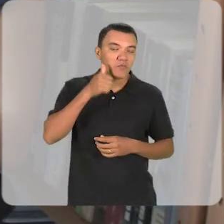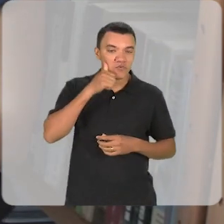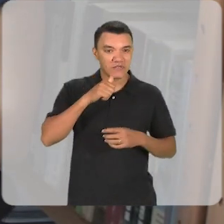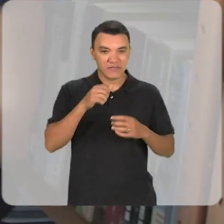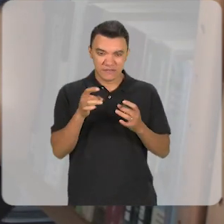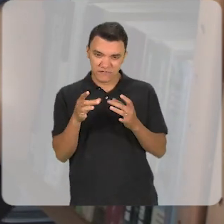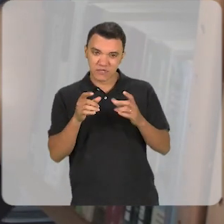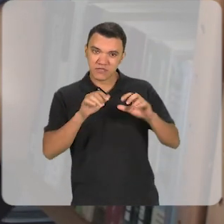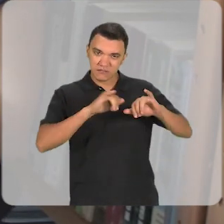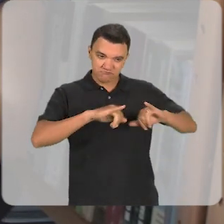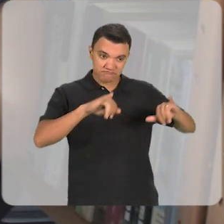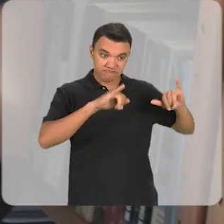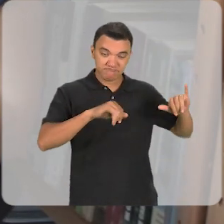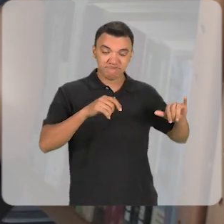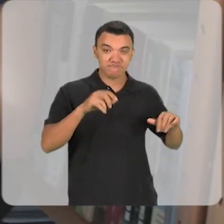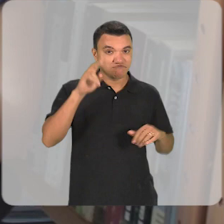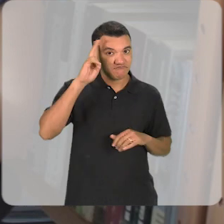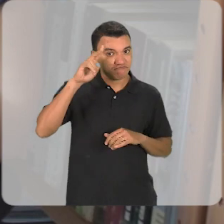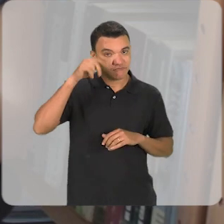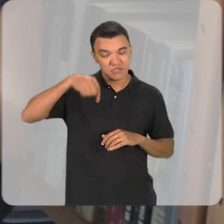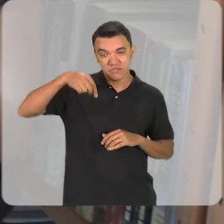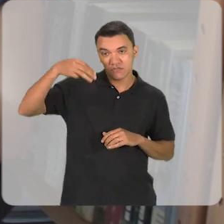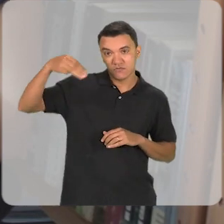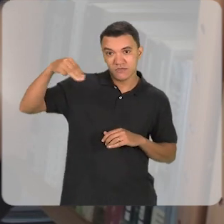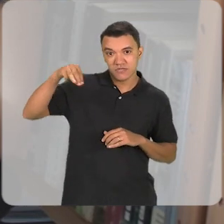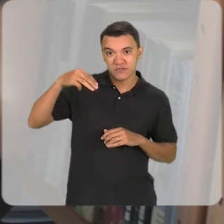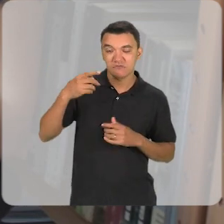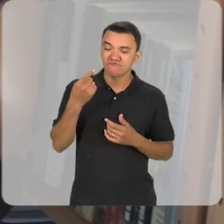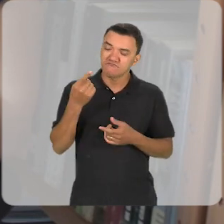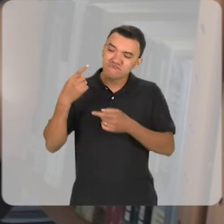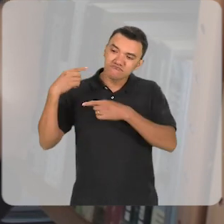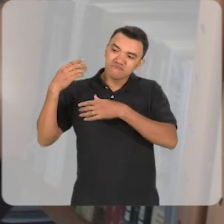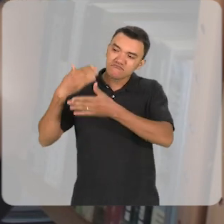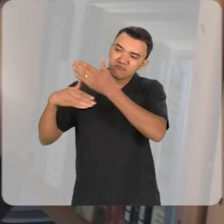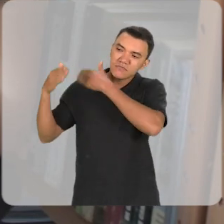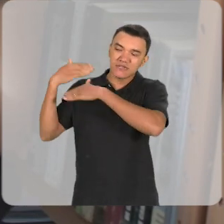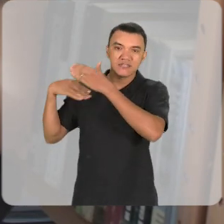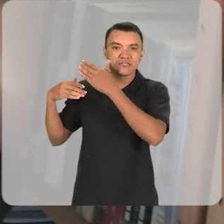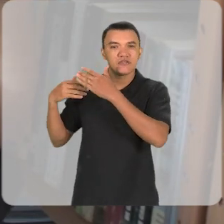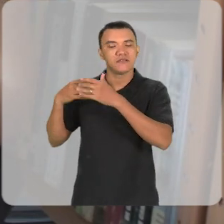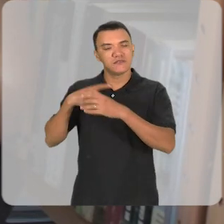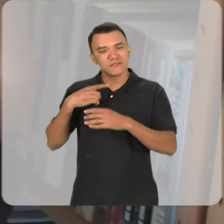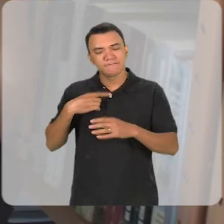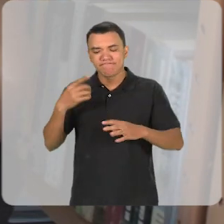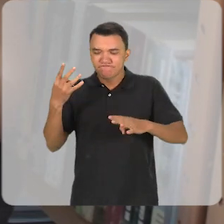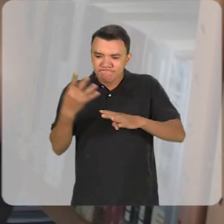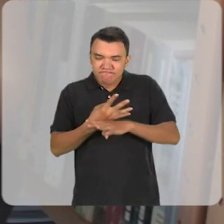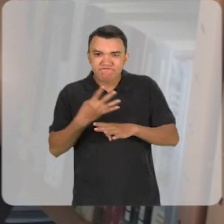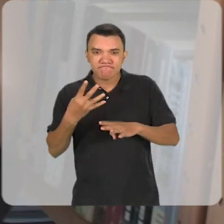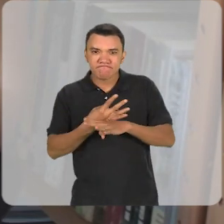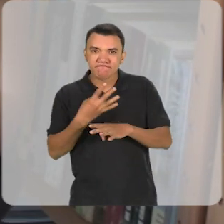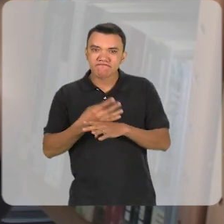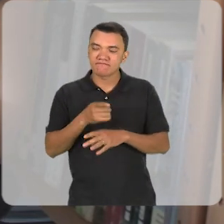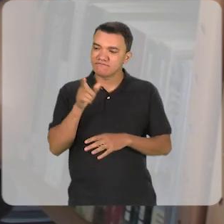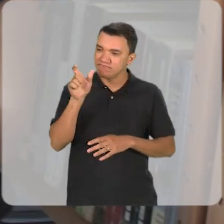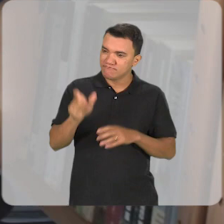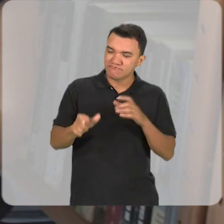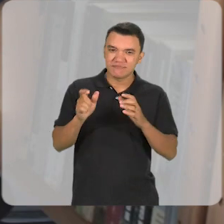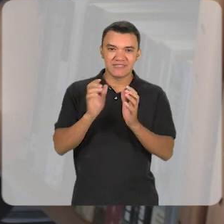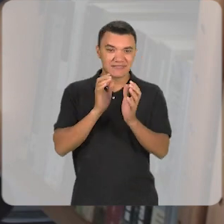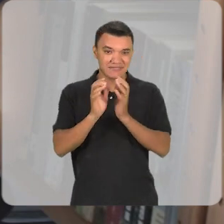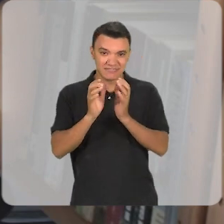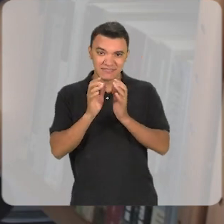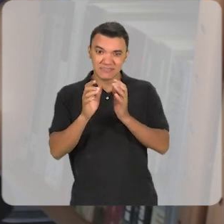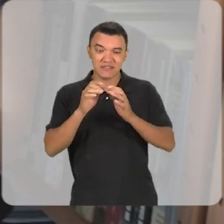Maranhão, é remontar a toda uma tradição de luta e resistência dos trabalhadores urbanos, né,